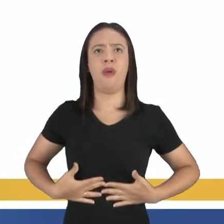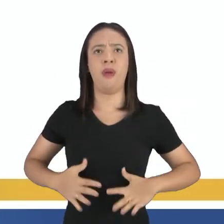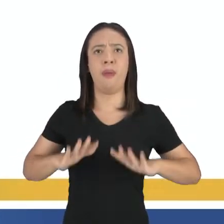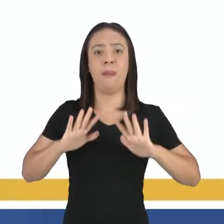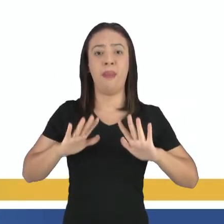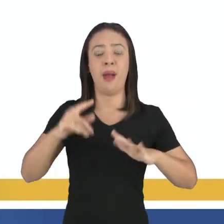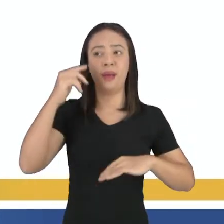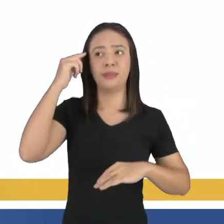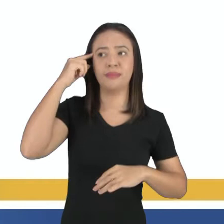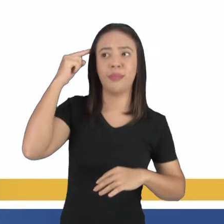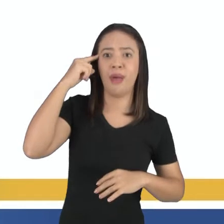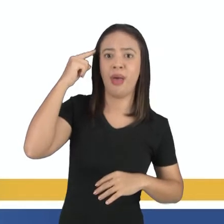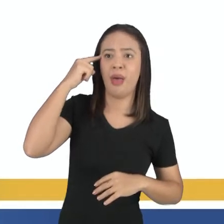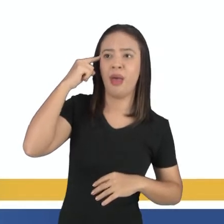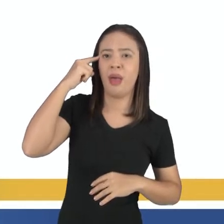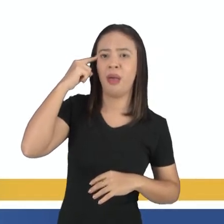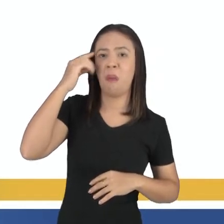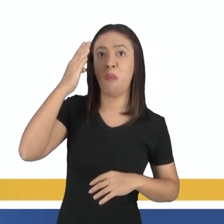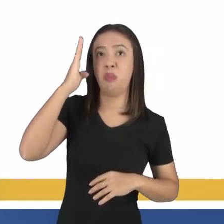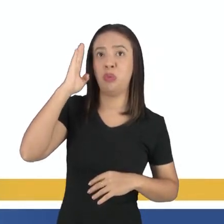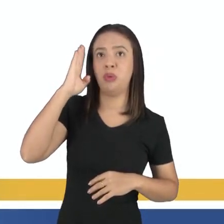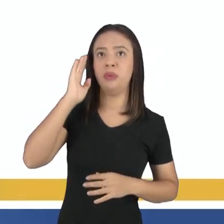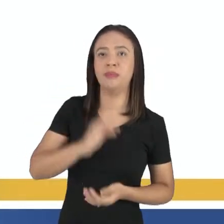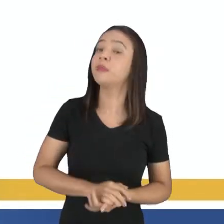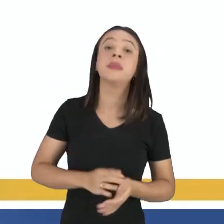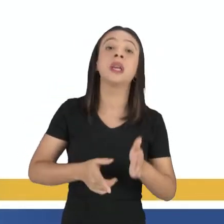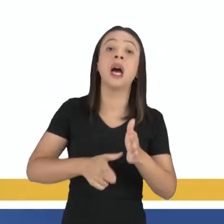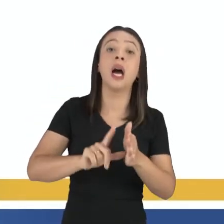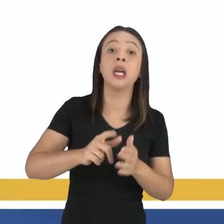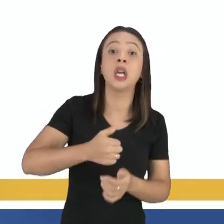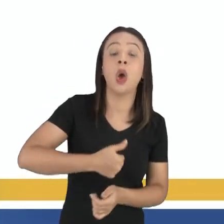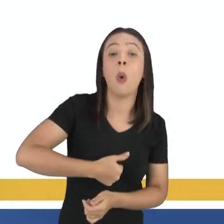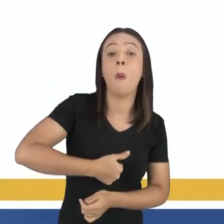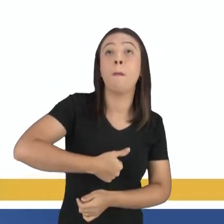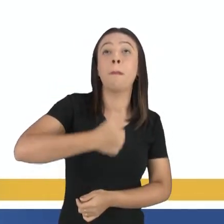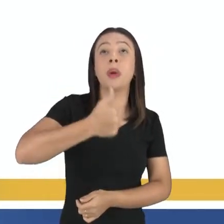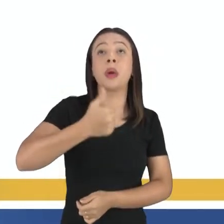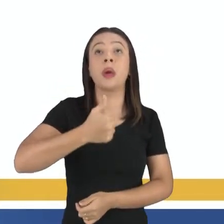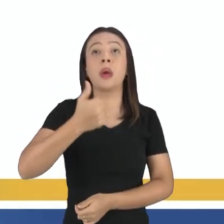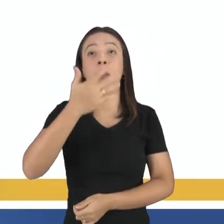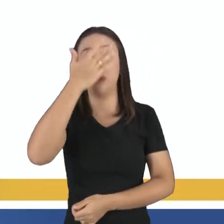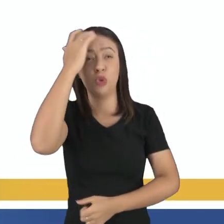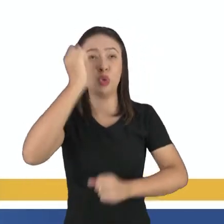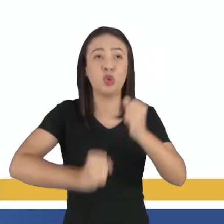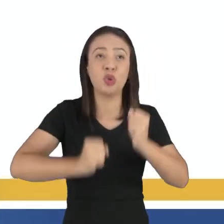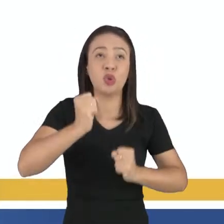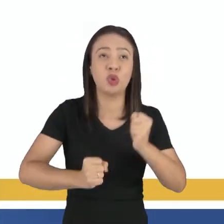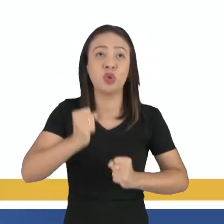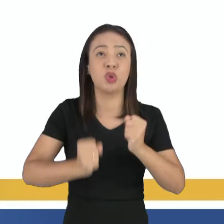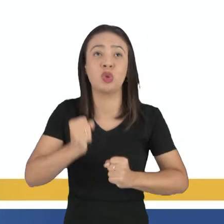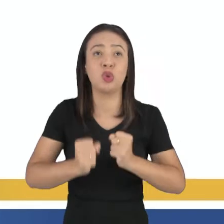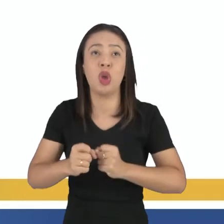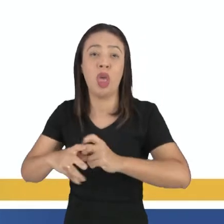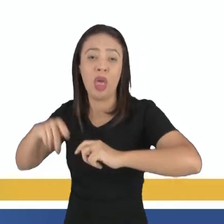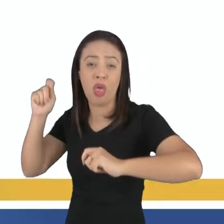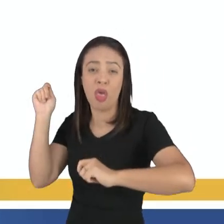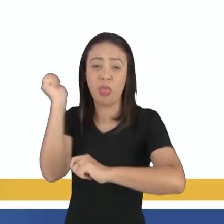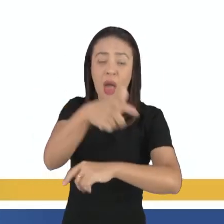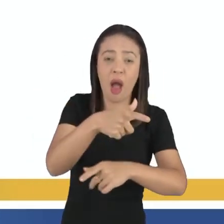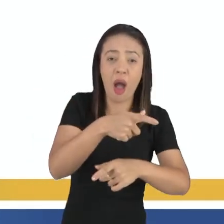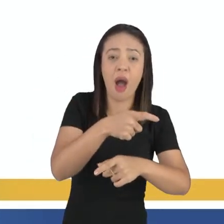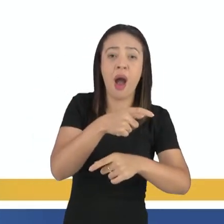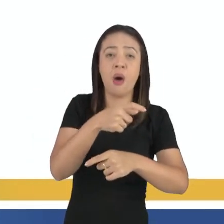mente. Antes que o primeiro corredor indignado atire um tênis em minha direção, quando